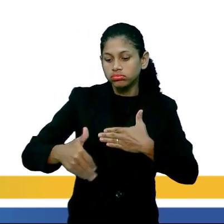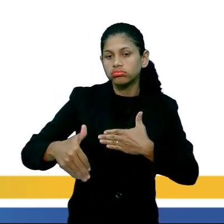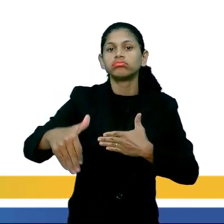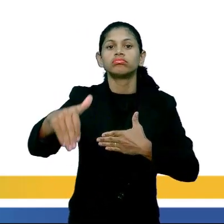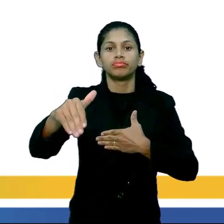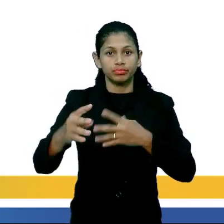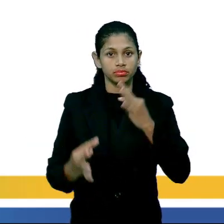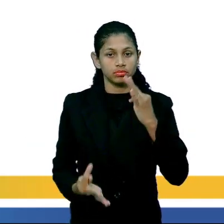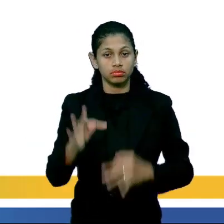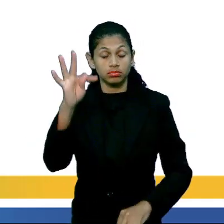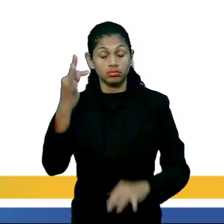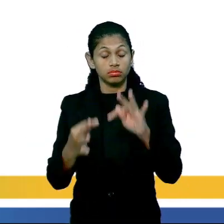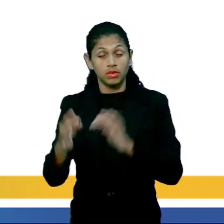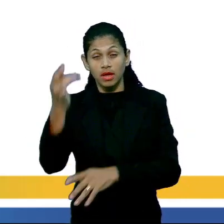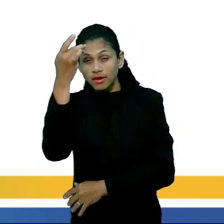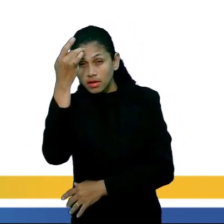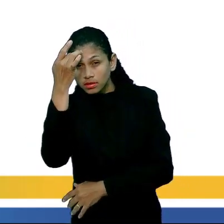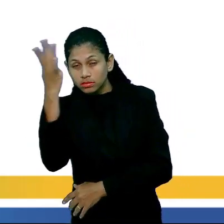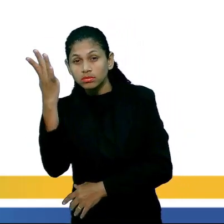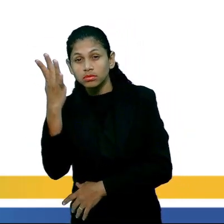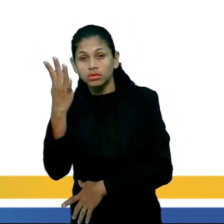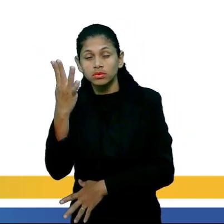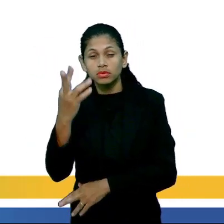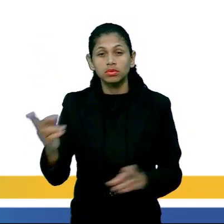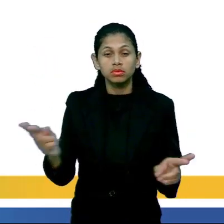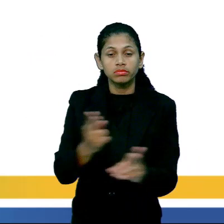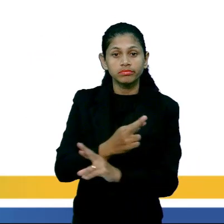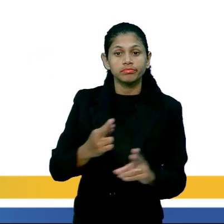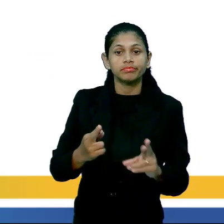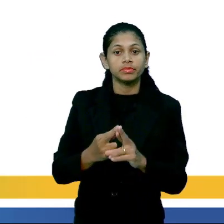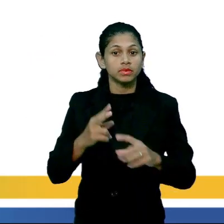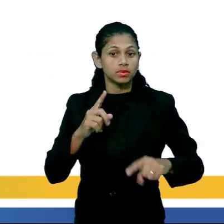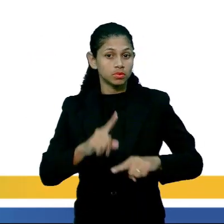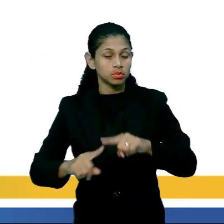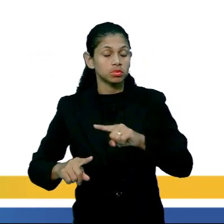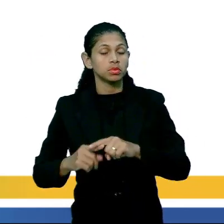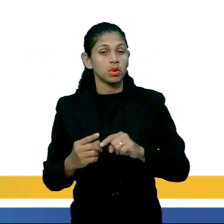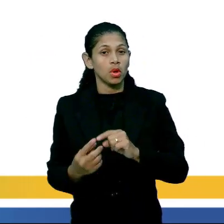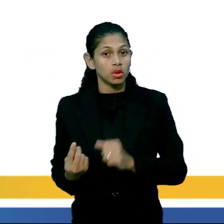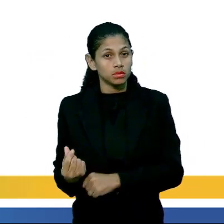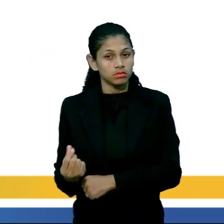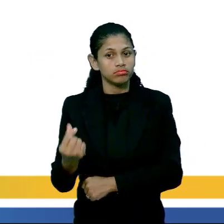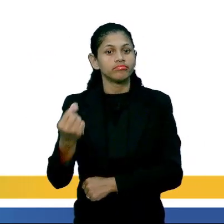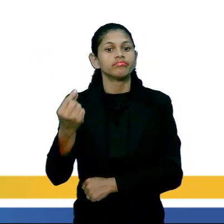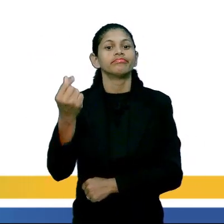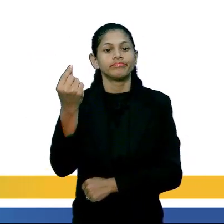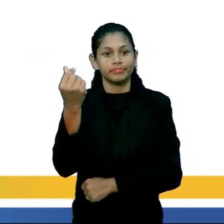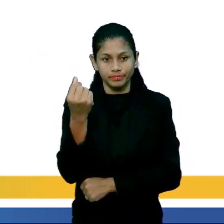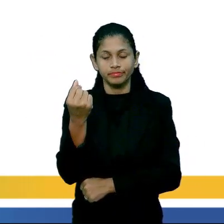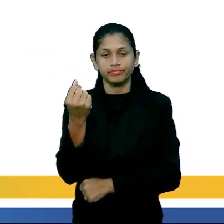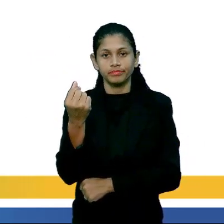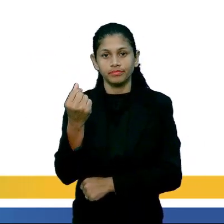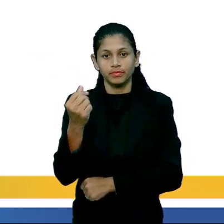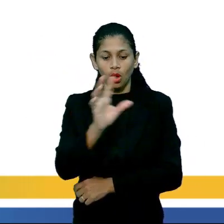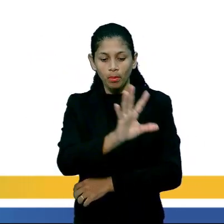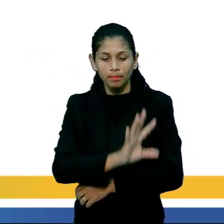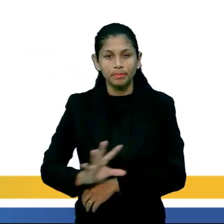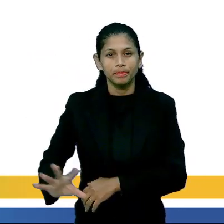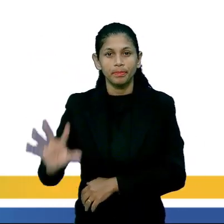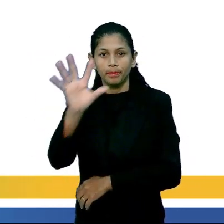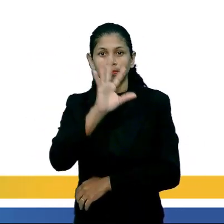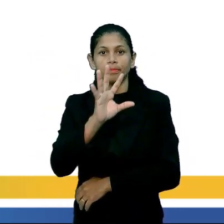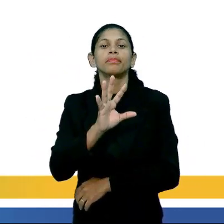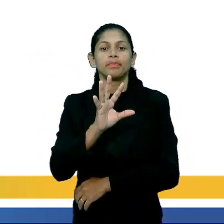o fluxo de informação e de capitais mediante inovações nas áreas da telecomunicações e